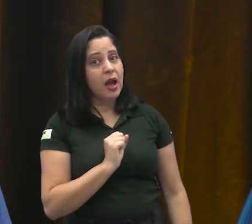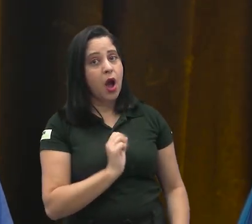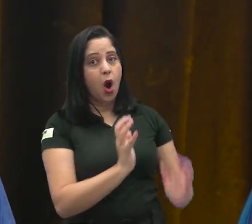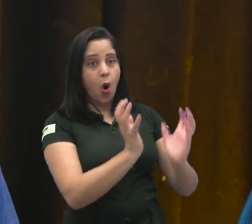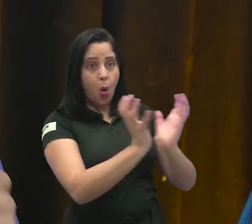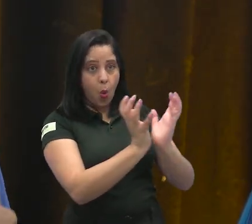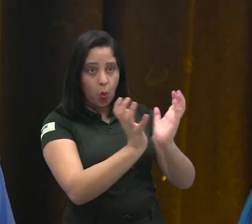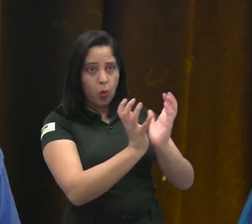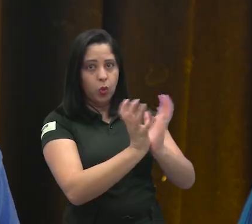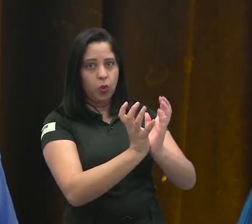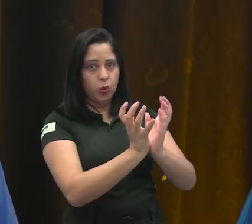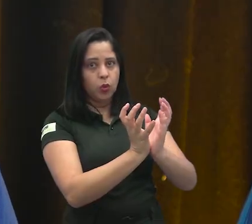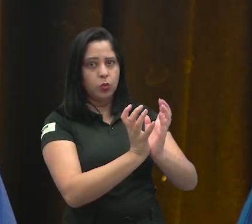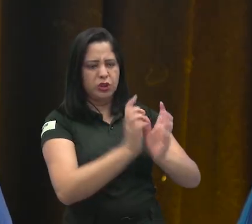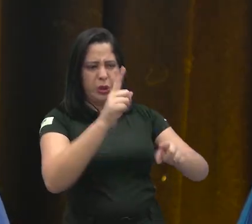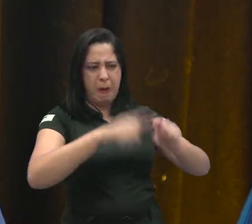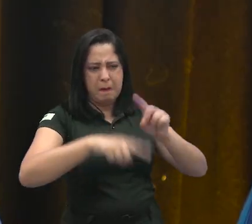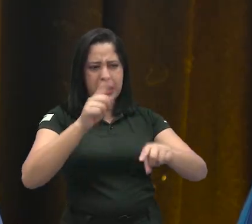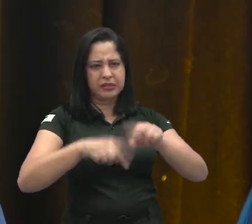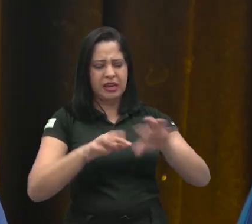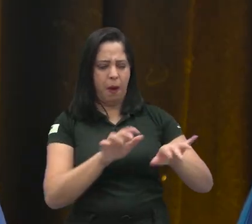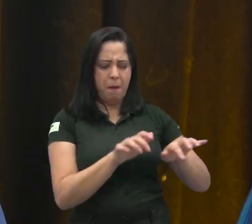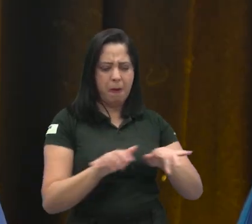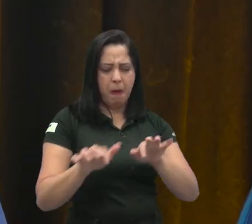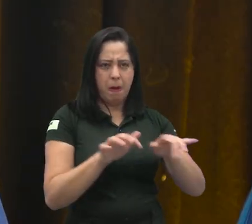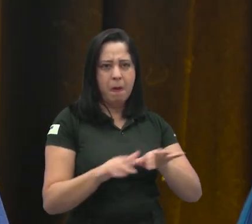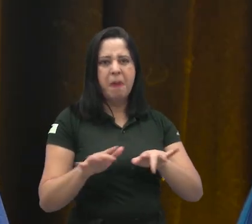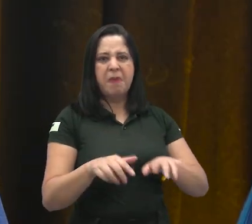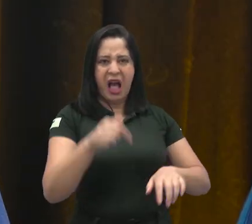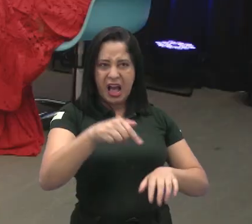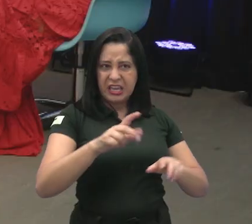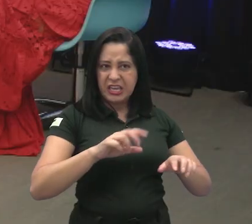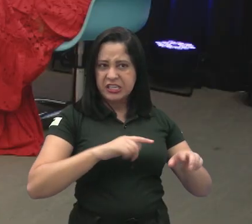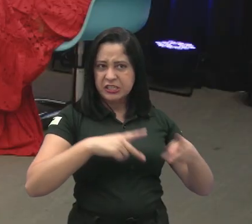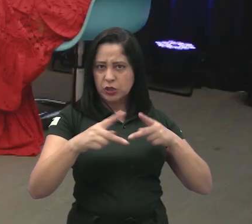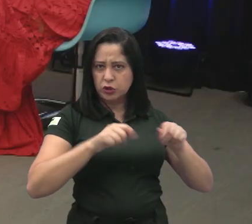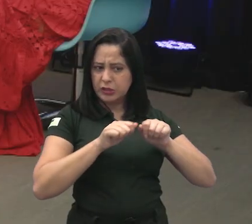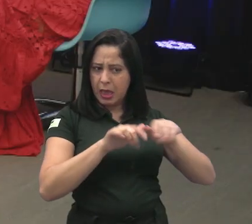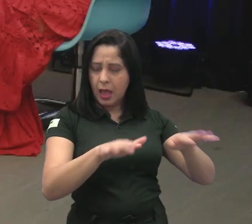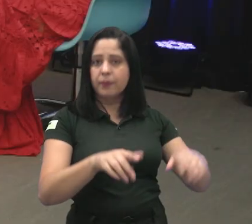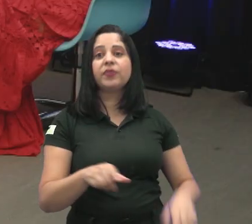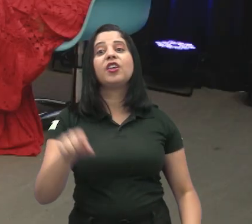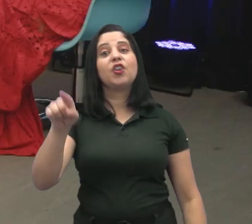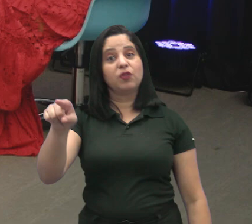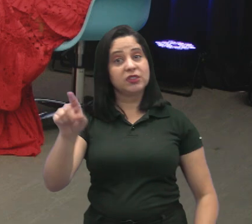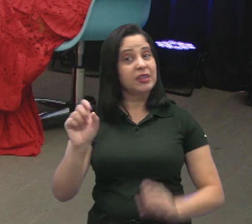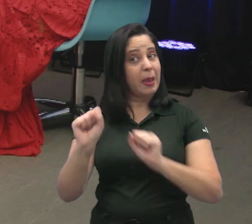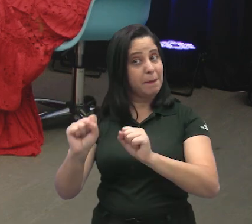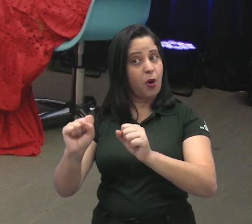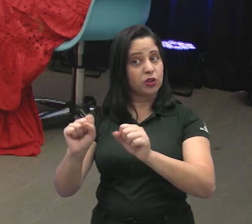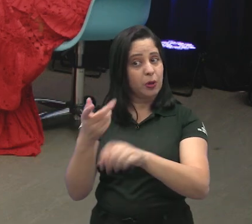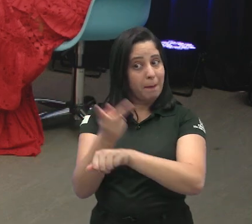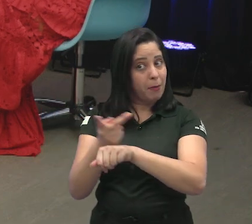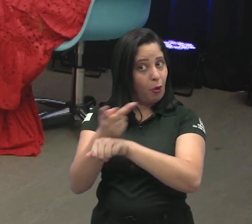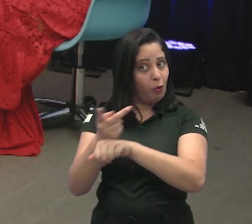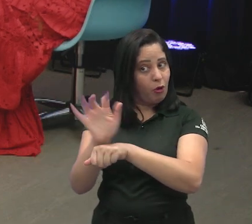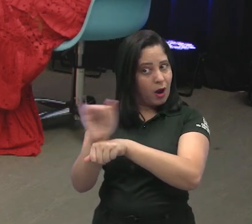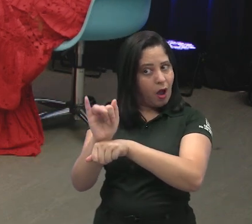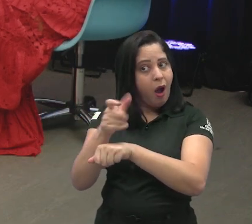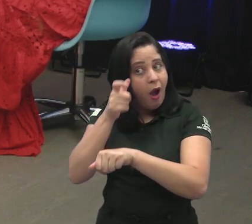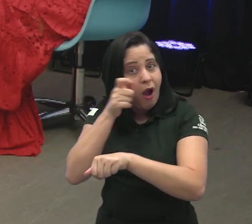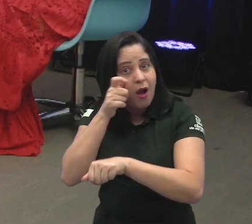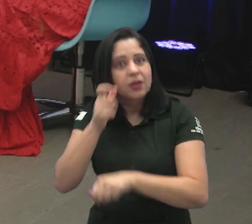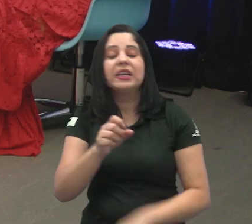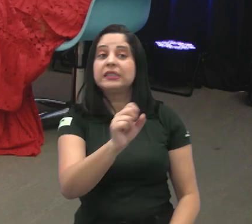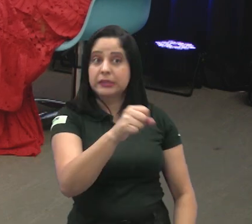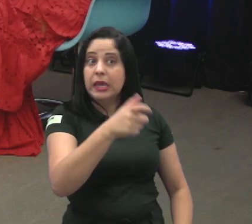galera do instrumental tá vindo com força na nossa região. Então volta lá, procura esse programa, que eu já fiquei curiosa para assistir, Isso. hein?